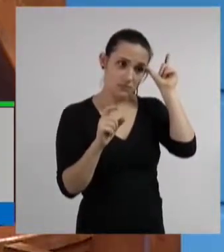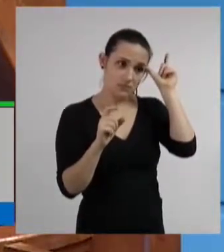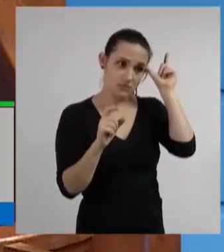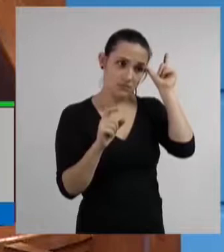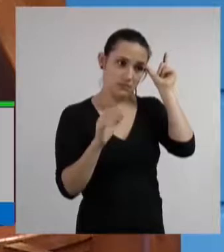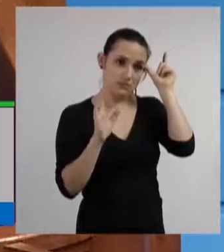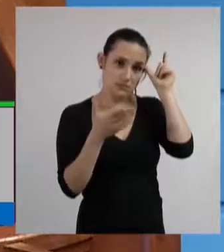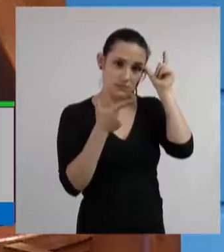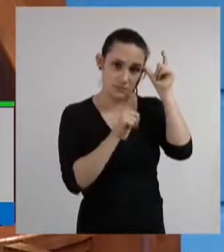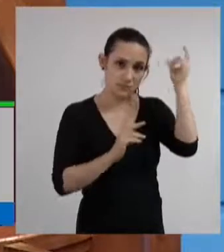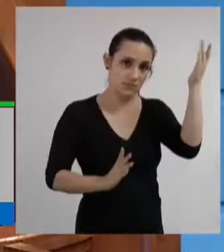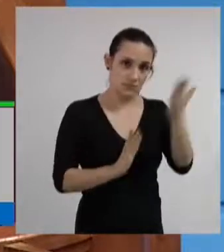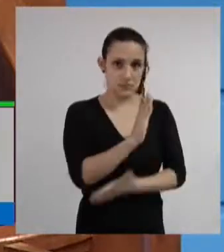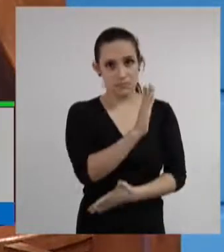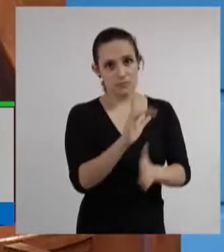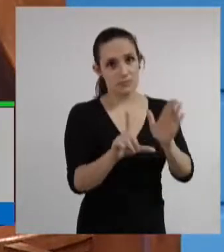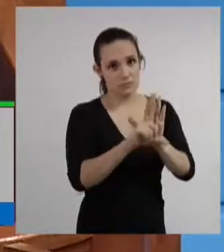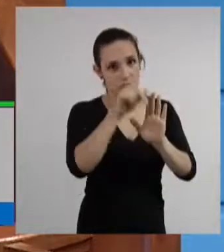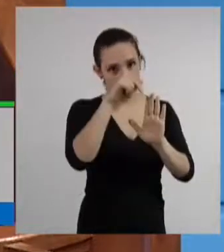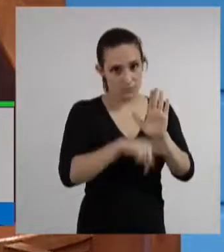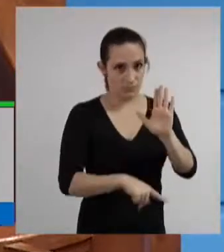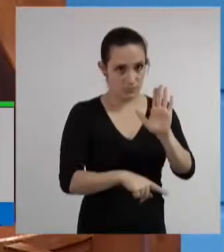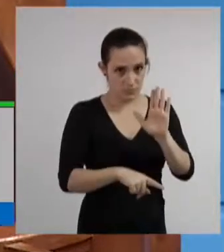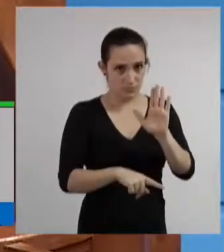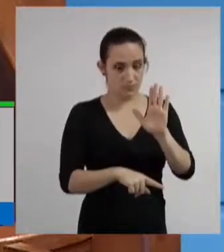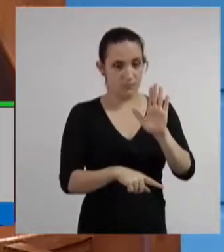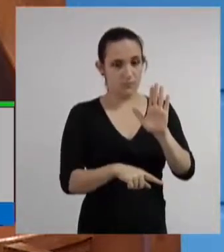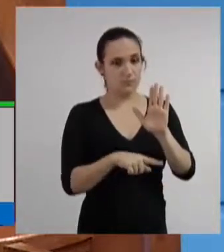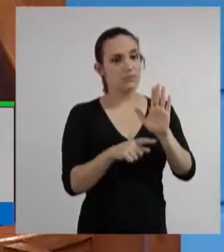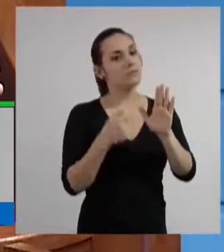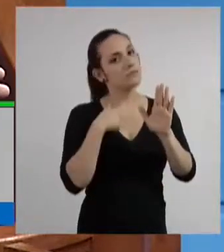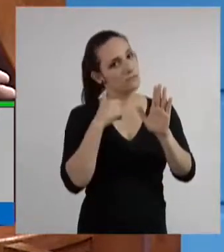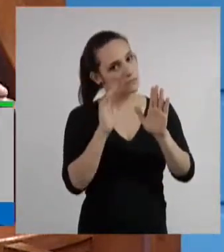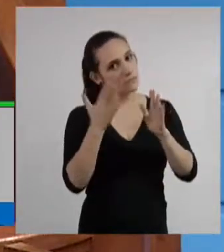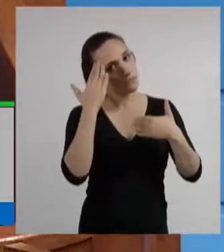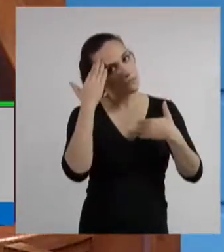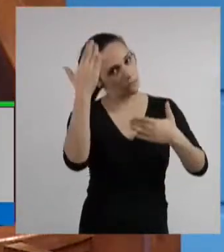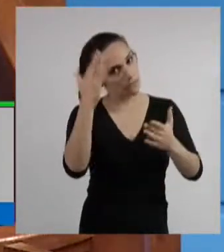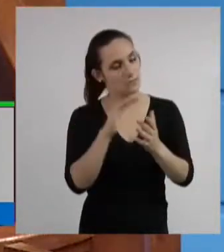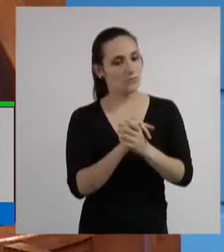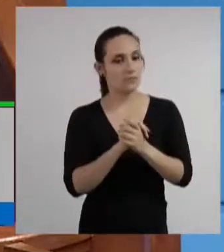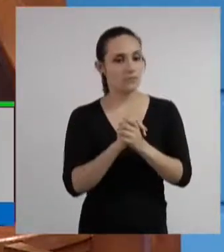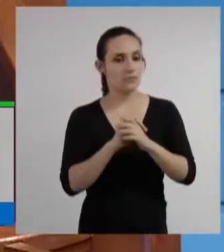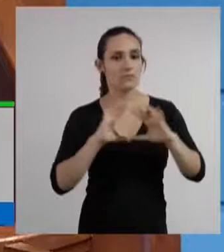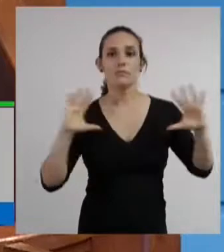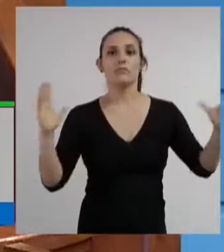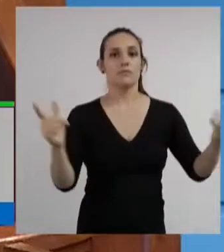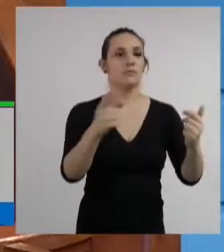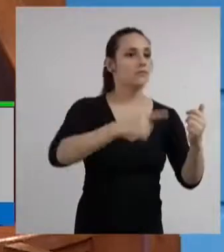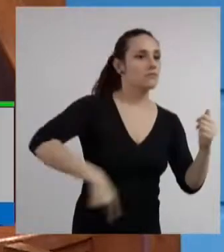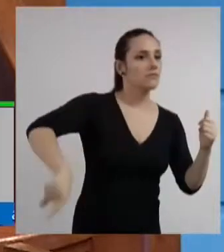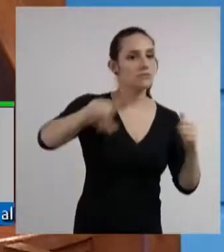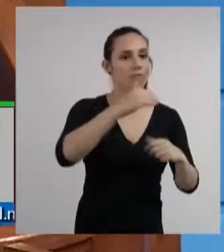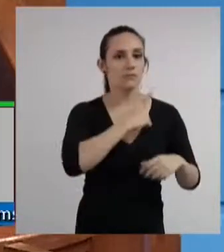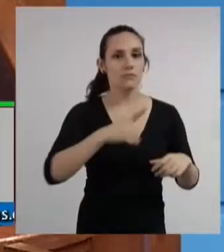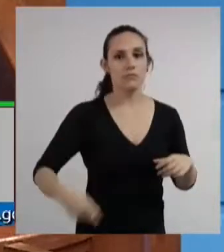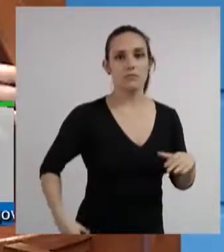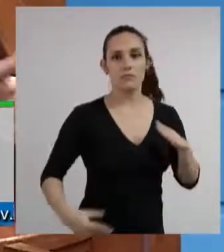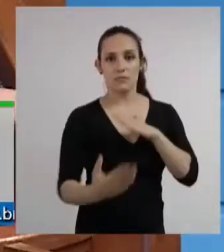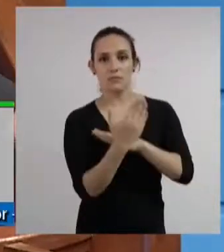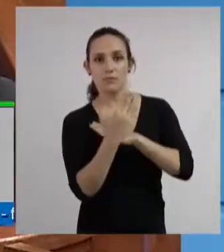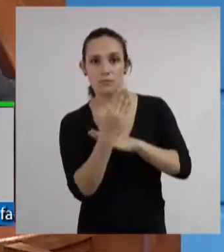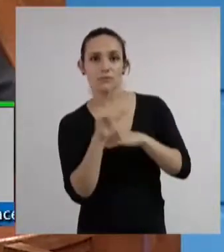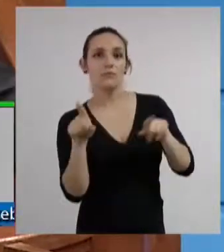conseguimos aprovar aqui, e eu já agradeci, inclusive, a participação de vários parlamentares nesse processo,